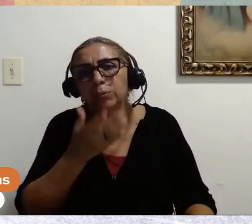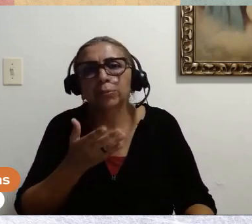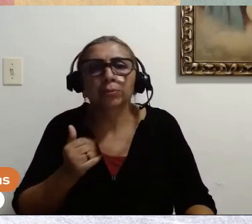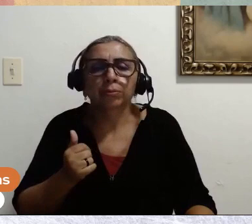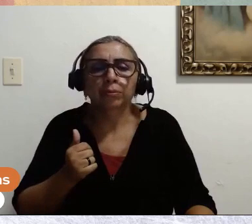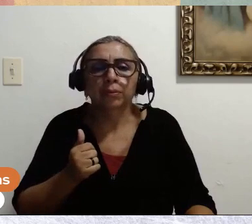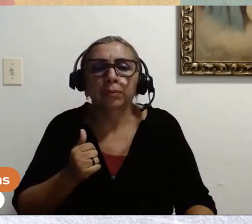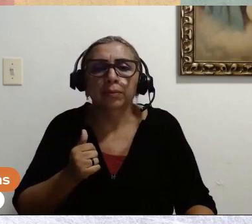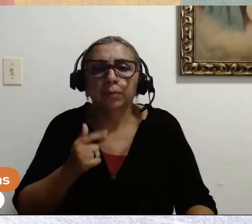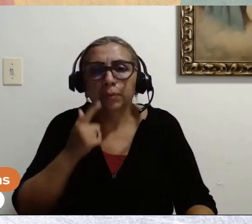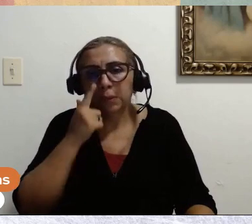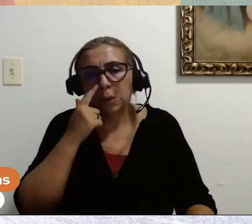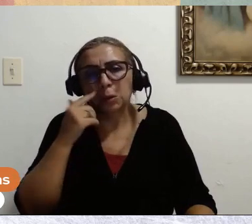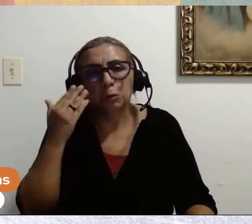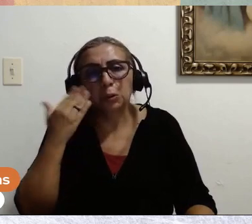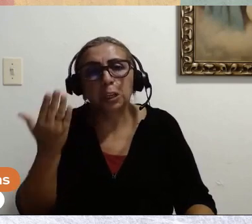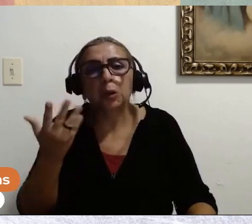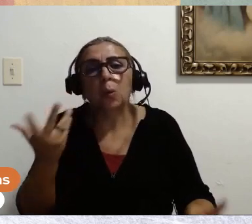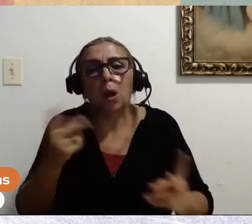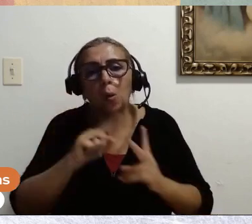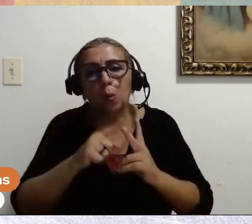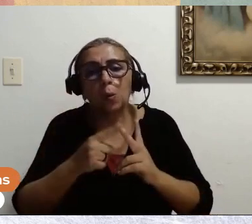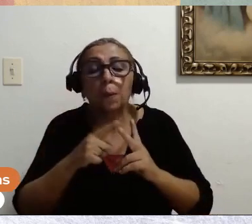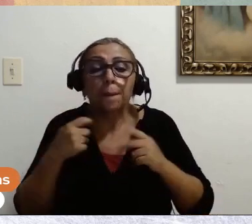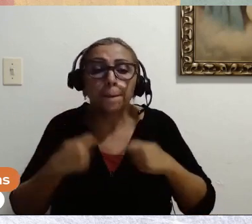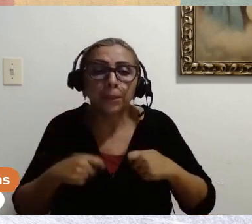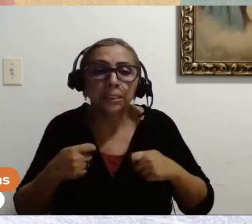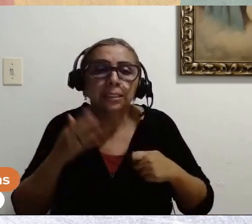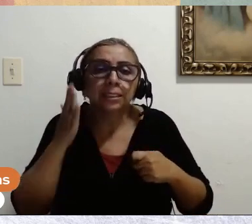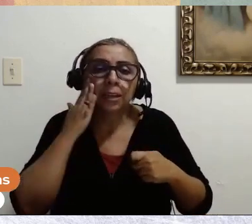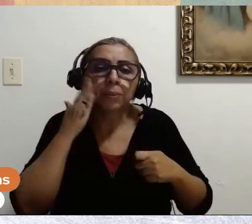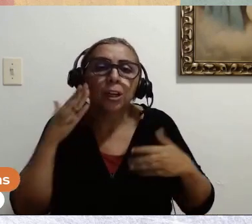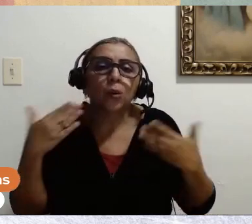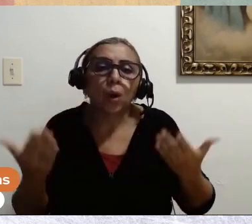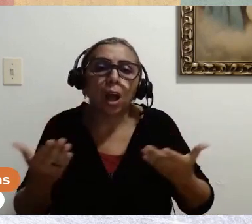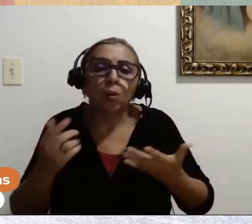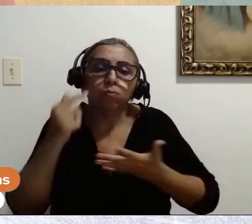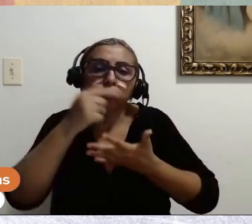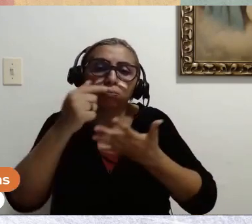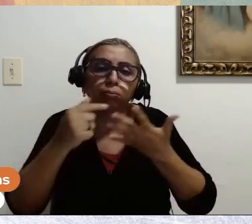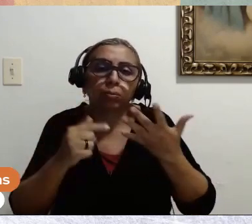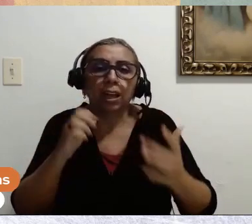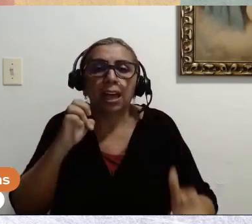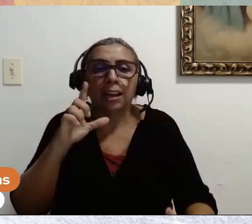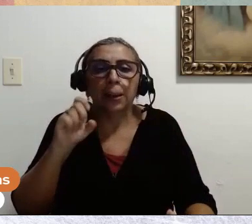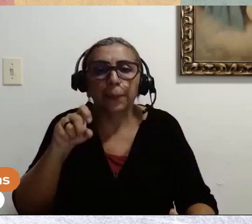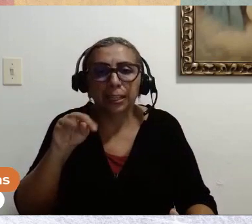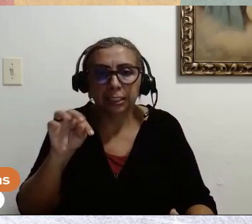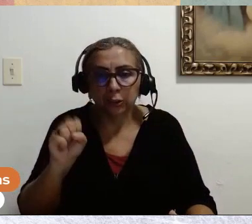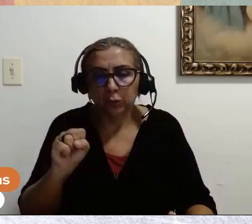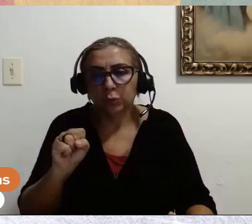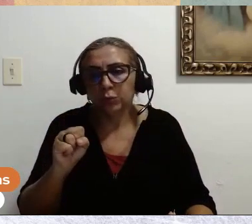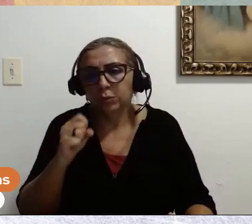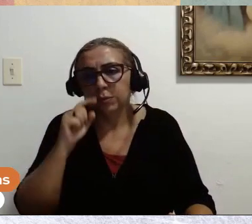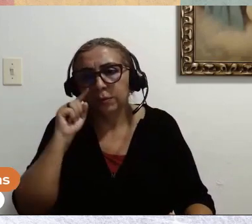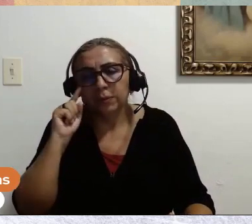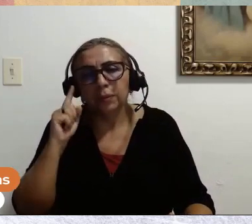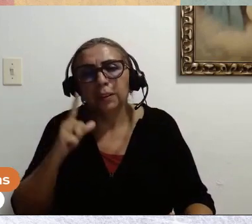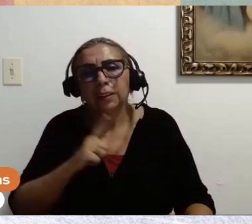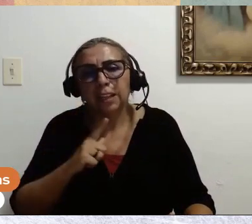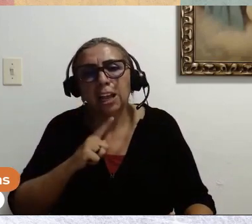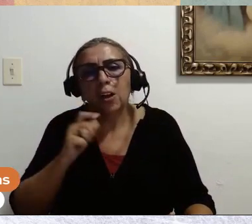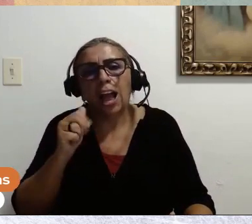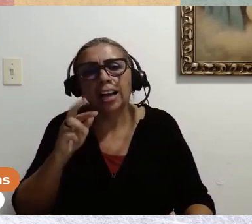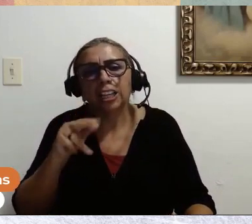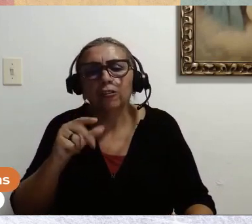seja o Pérgamo, né? Não sei se é. Eu preciso saber quais são os elementos, e aí quando é na bibliográfica, tem o Mark